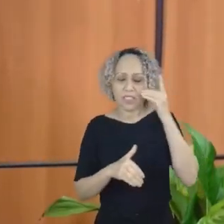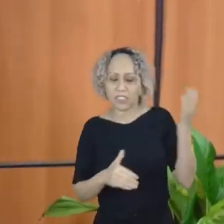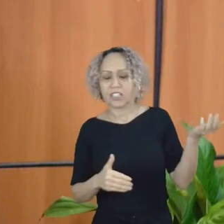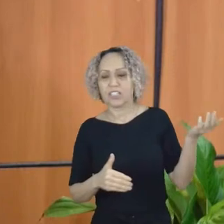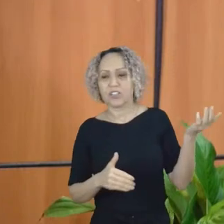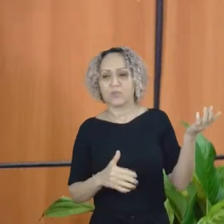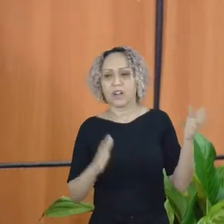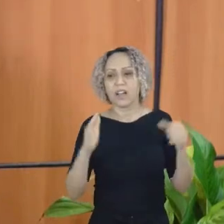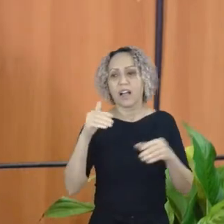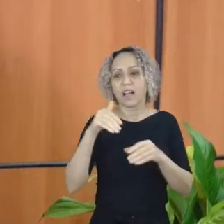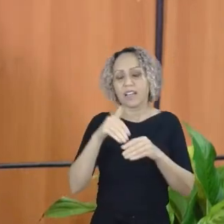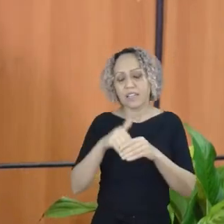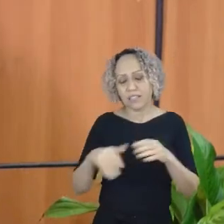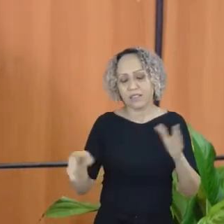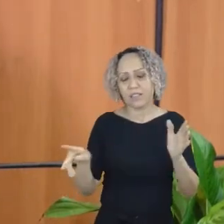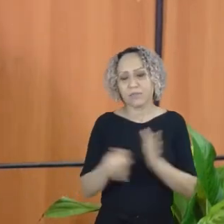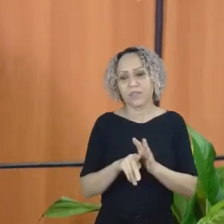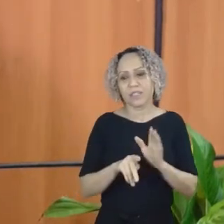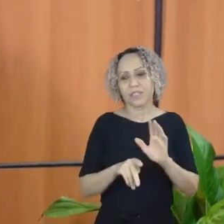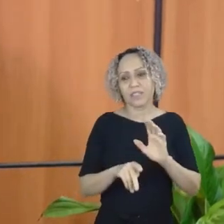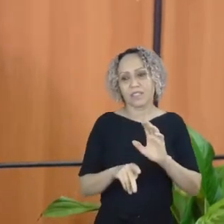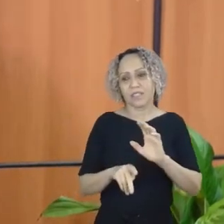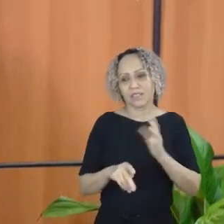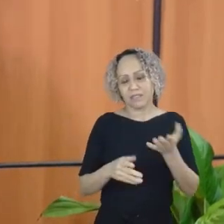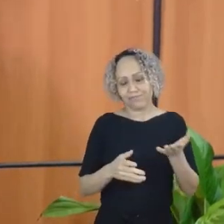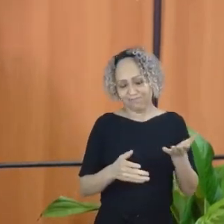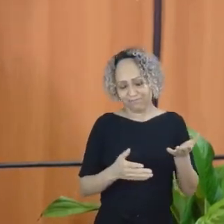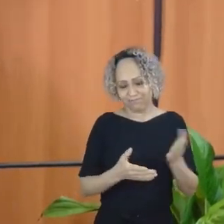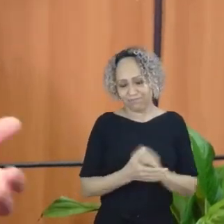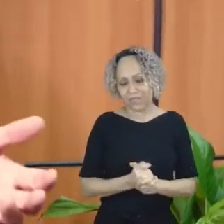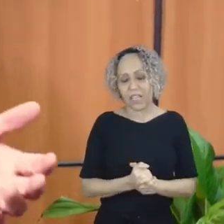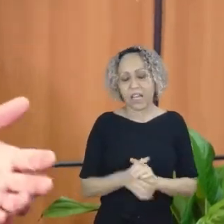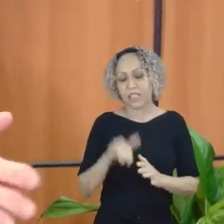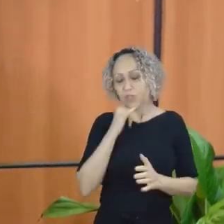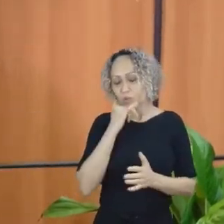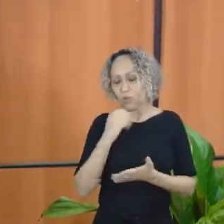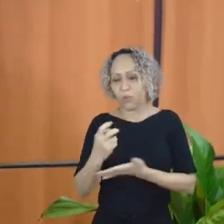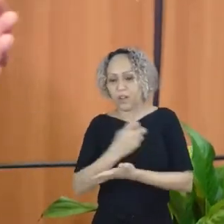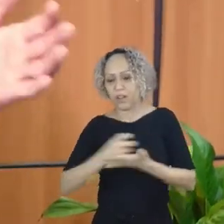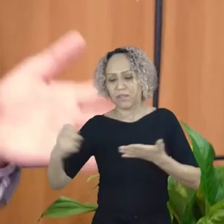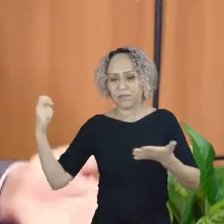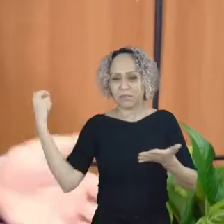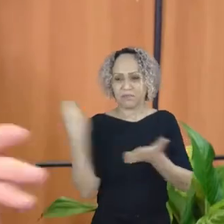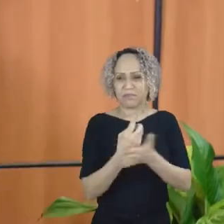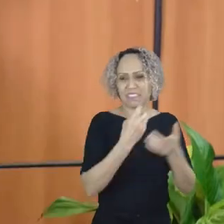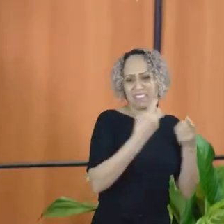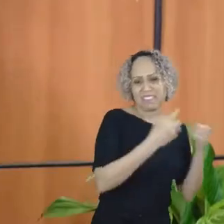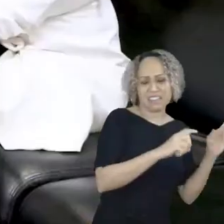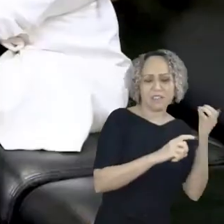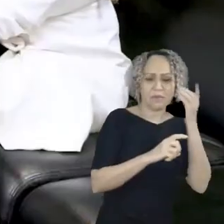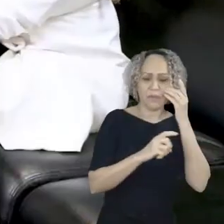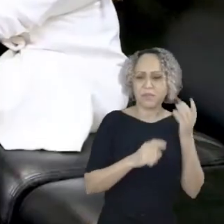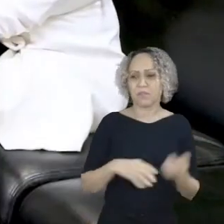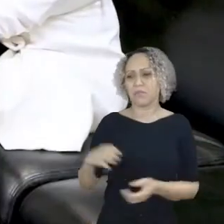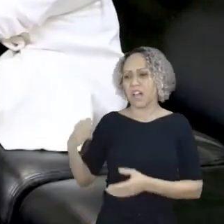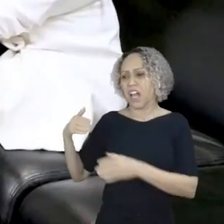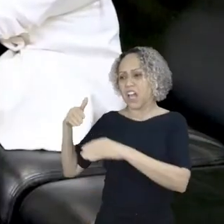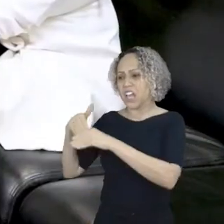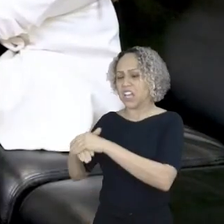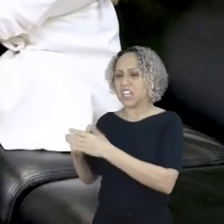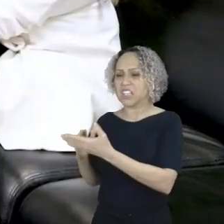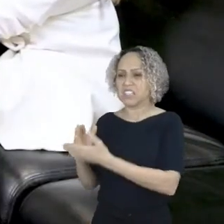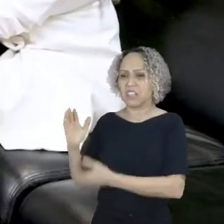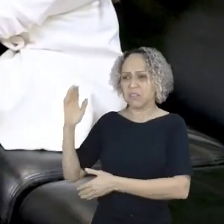aos sindicatos, à classe trabalhadora, a reforma trabalhista que trouxe só prejuízo para a classe,